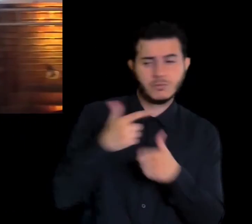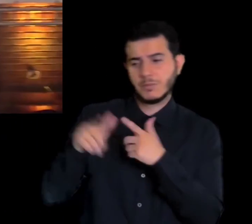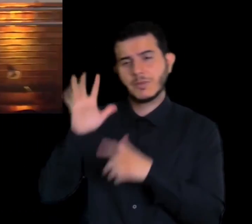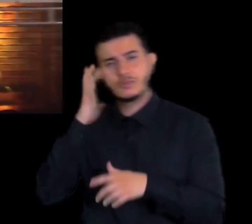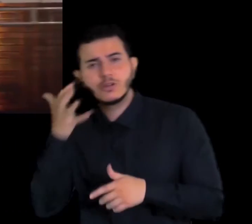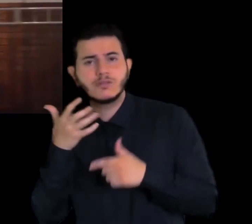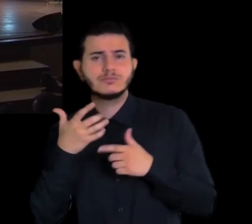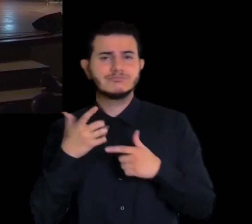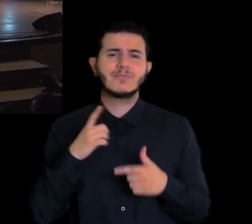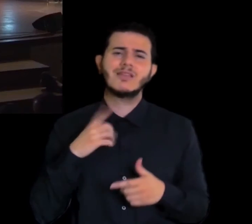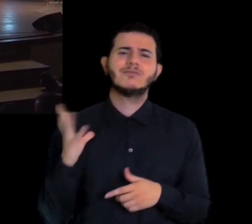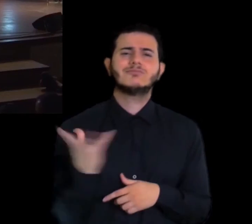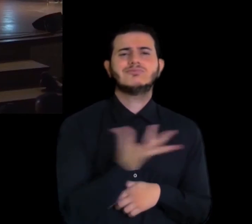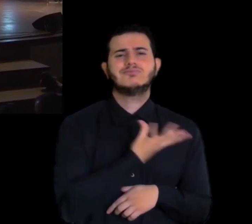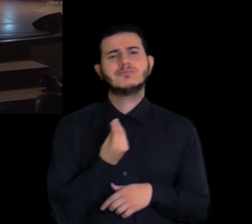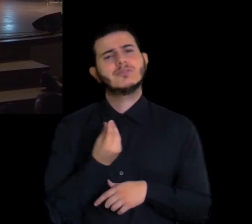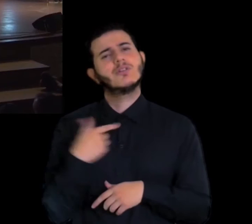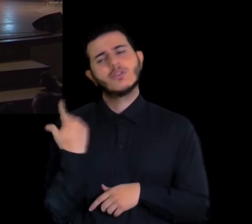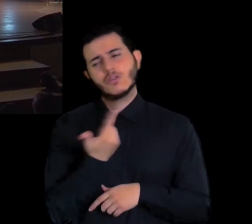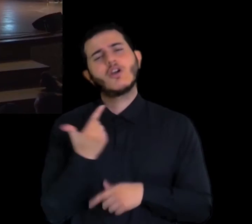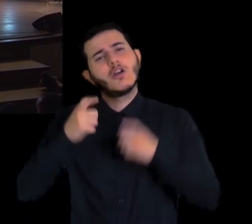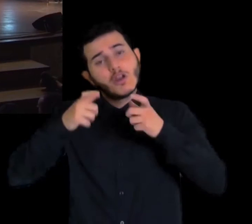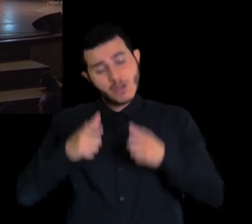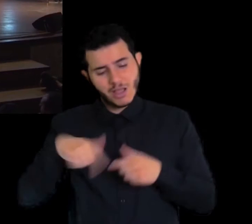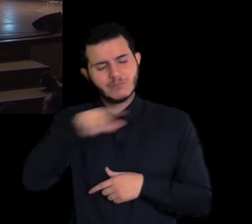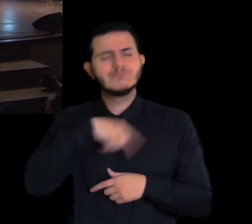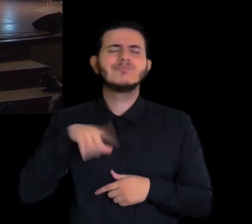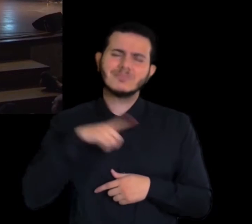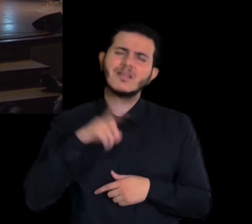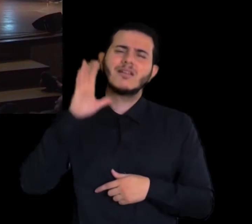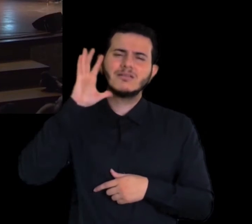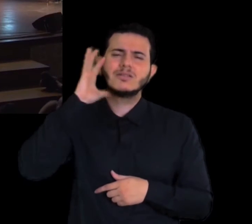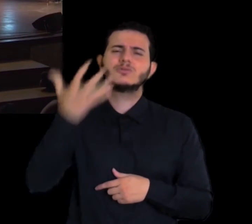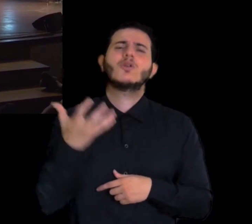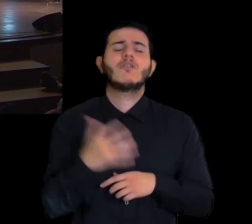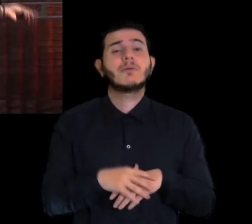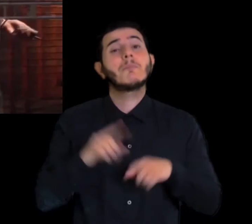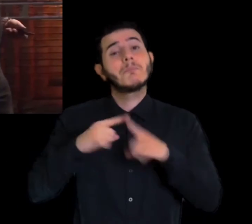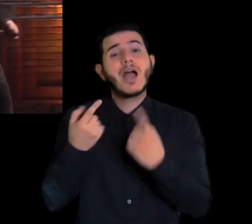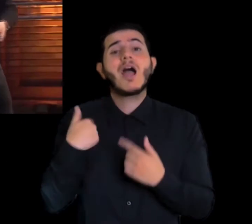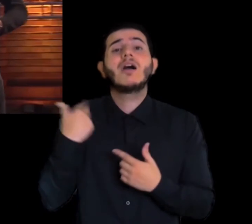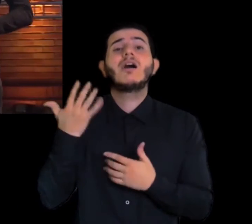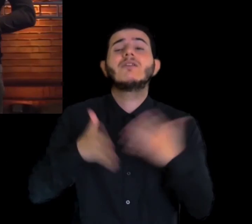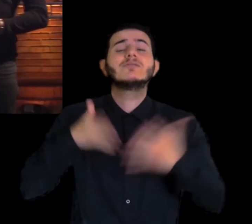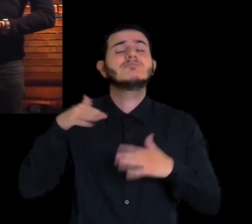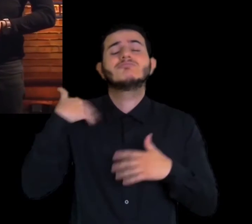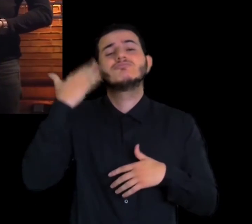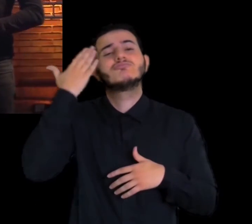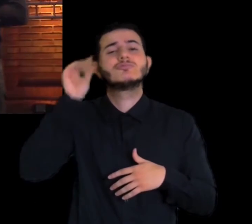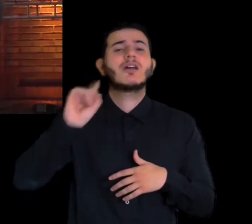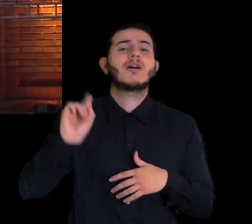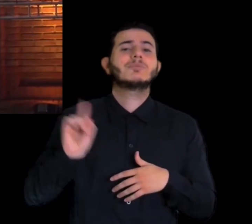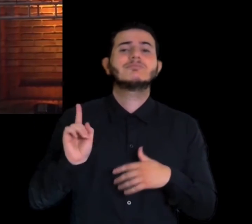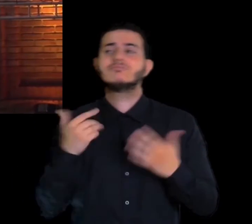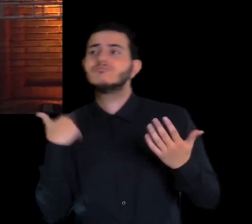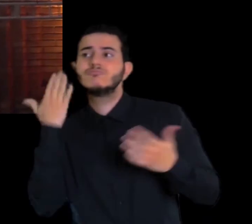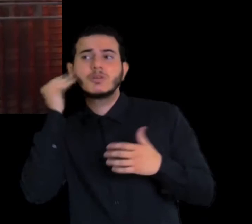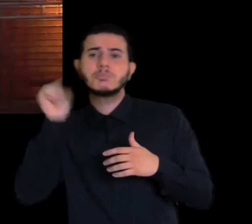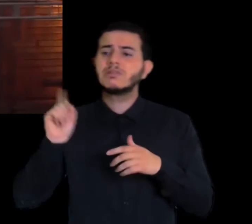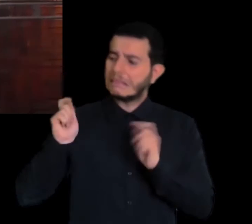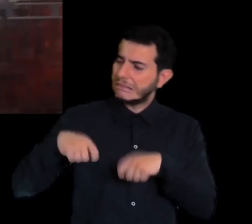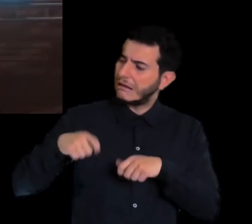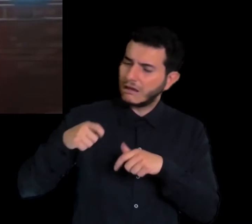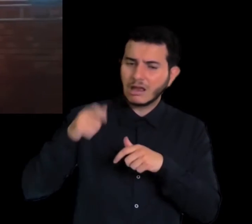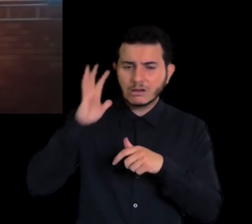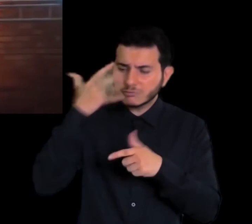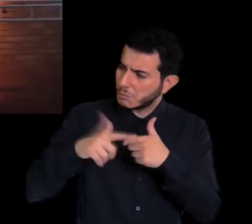né? A gente falou, não, a gente acredita na vida local, a gente acredita que localmente tem solução para tudo. Só que às vezes a gente não sabe, né? E a gente acredita também que